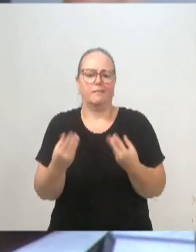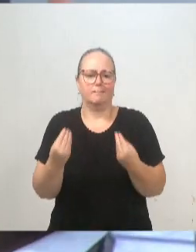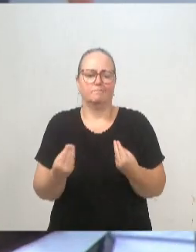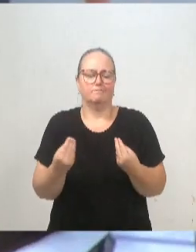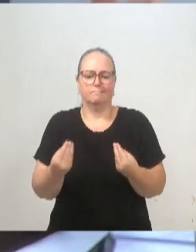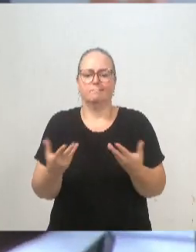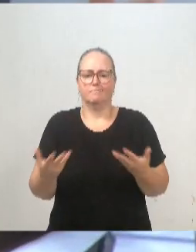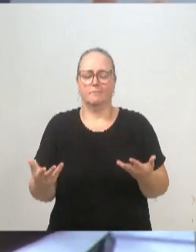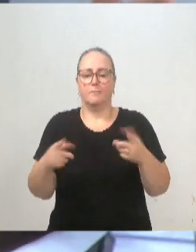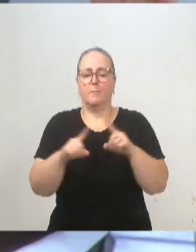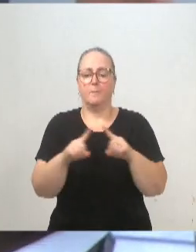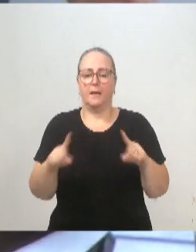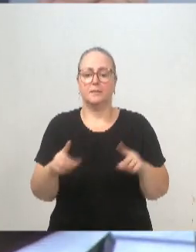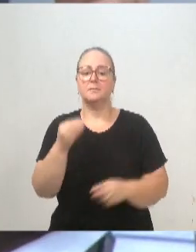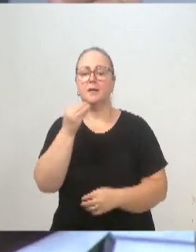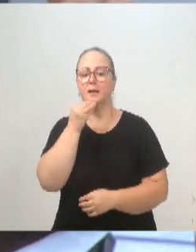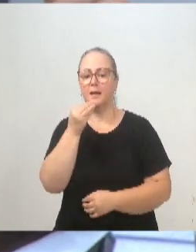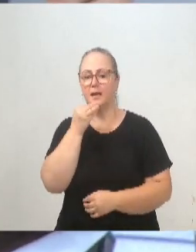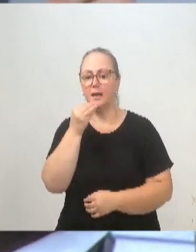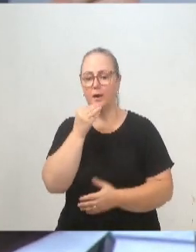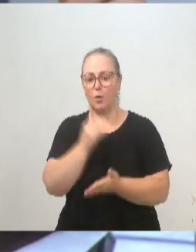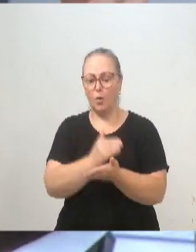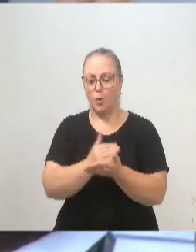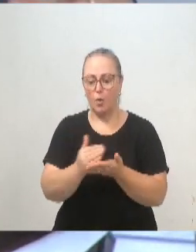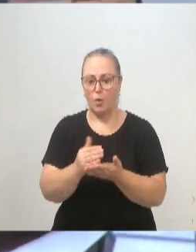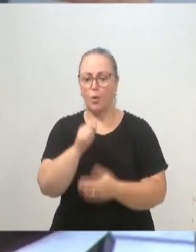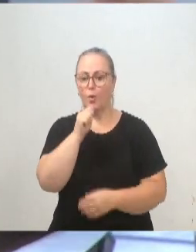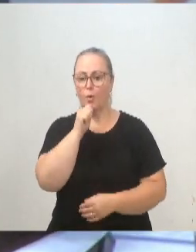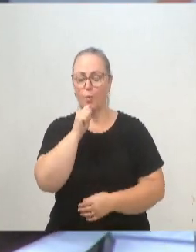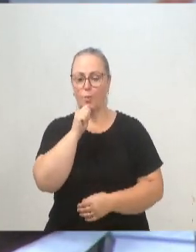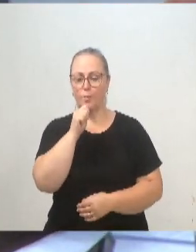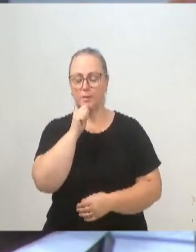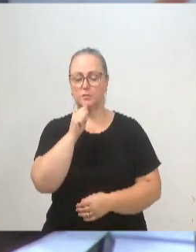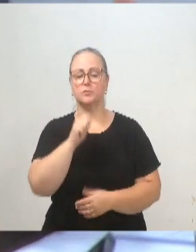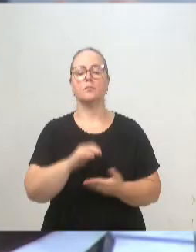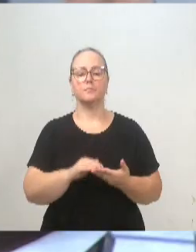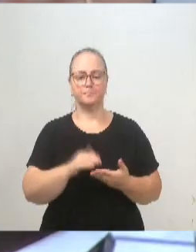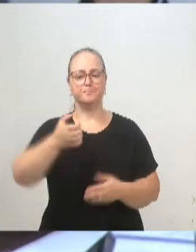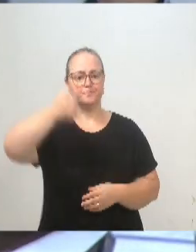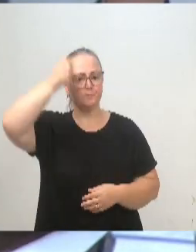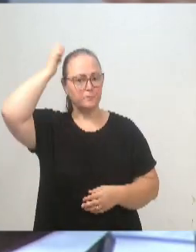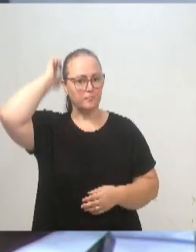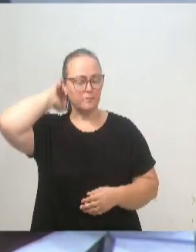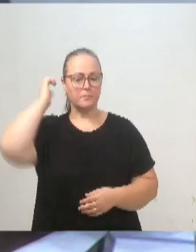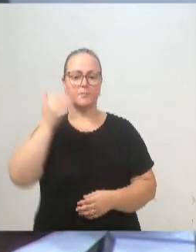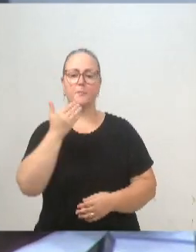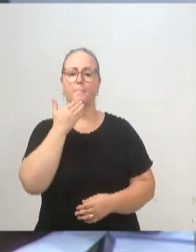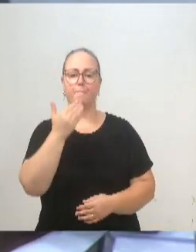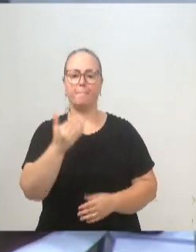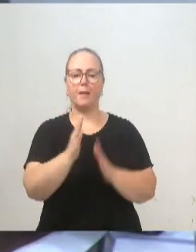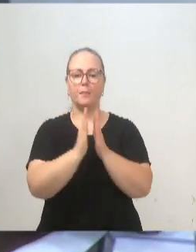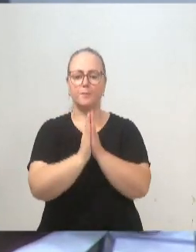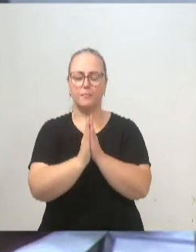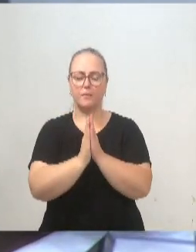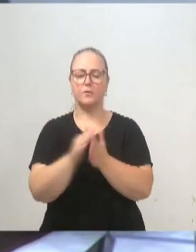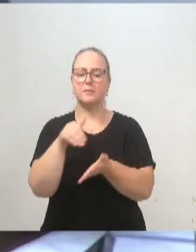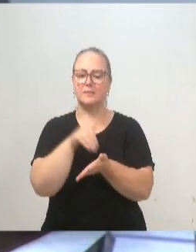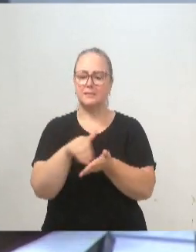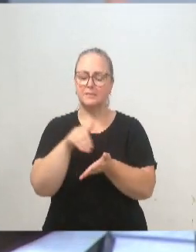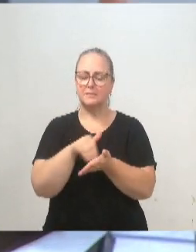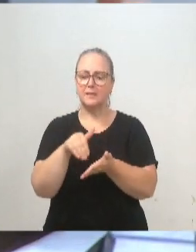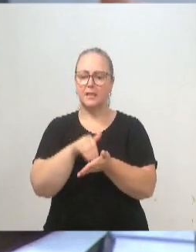mas obviamente que aquelas obras que ainda não iniciaram, né, o próprio prefeito pediu que nós fizéssemos uma reunião com a